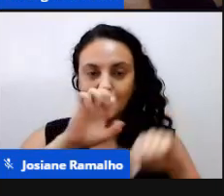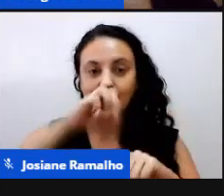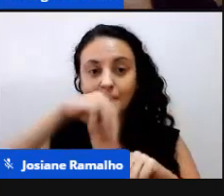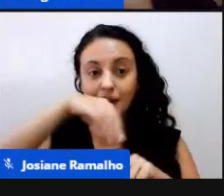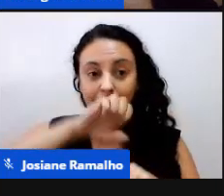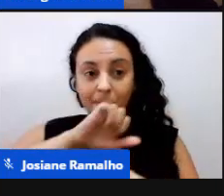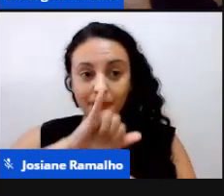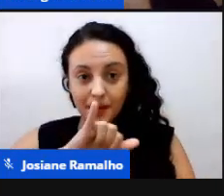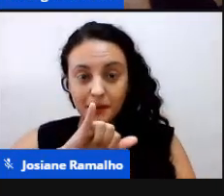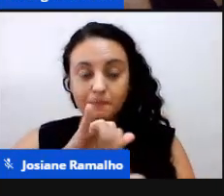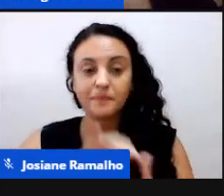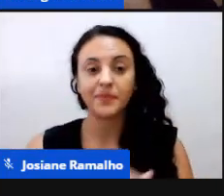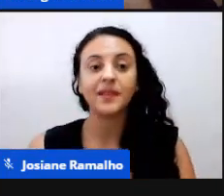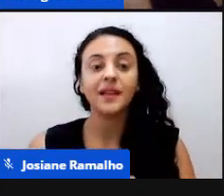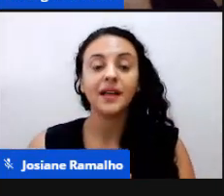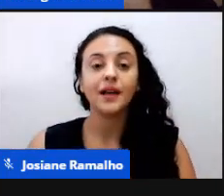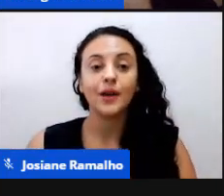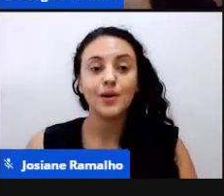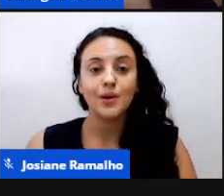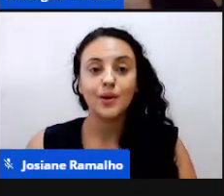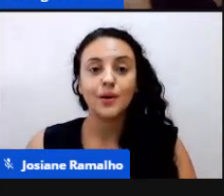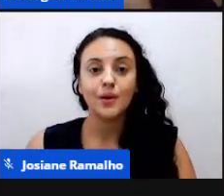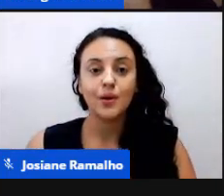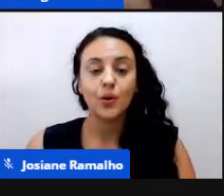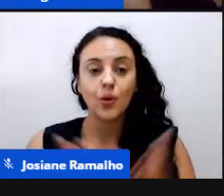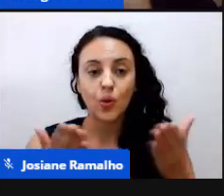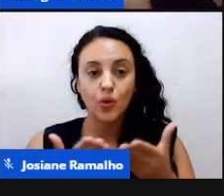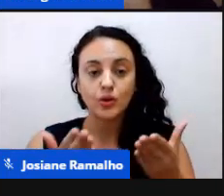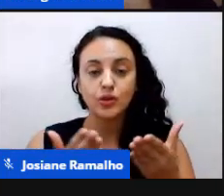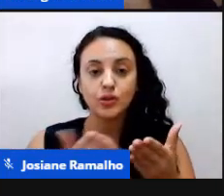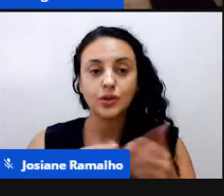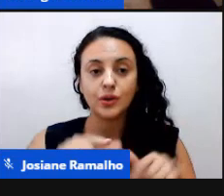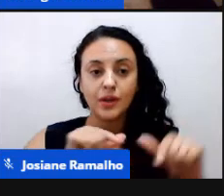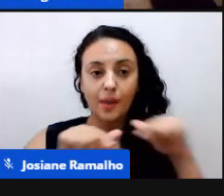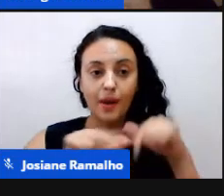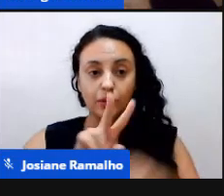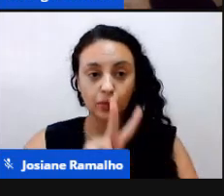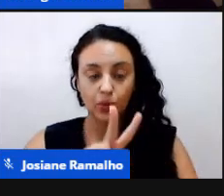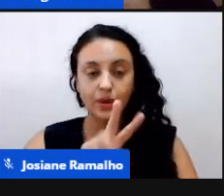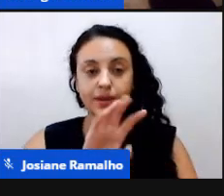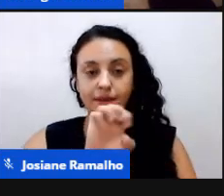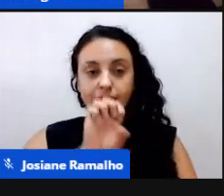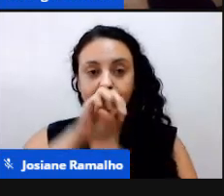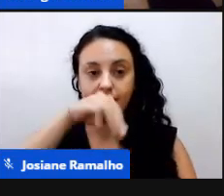Resende e também no Varanda do Campo, e venho aqui compartilhar com vocês algumas de minhas